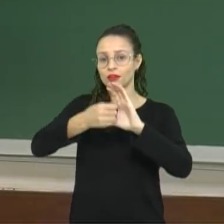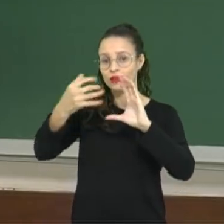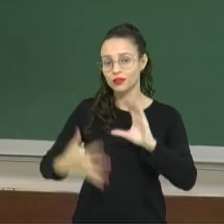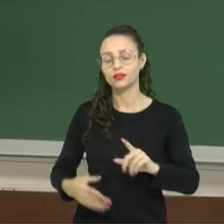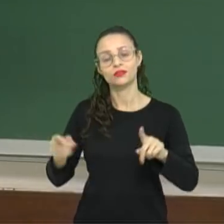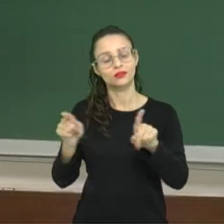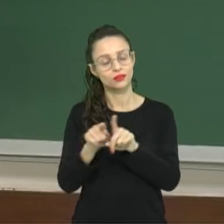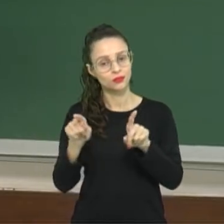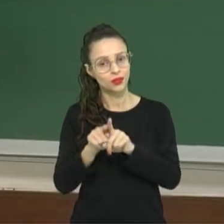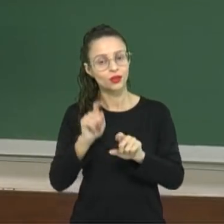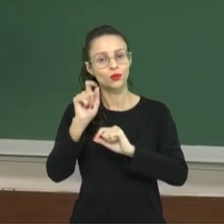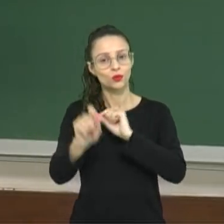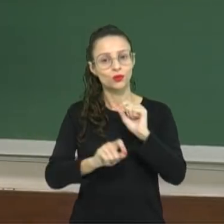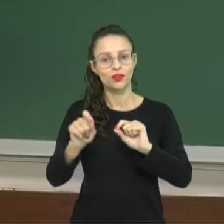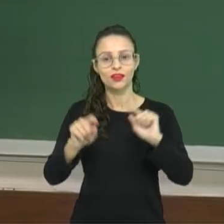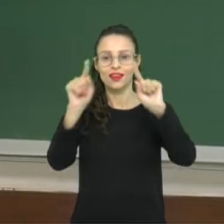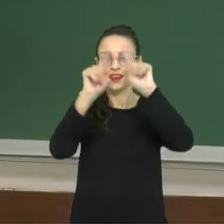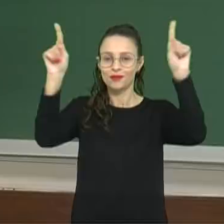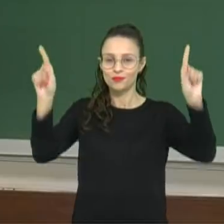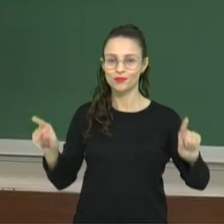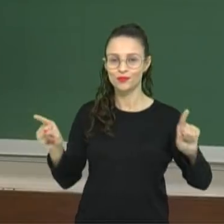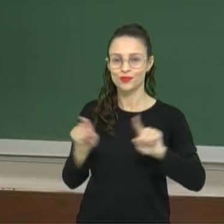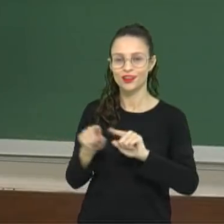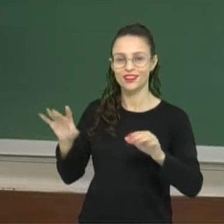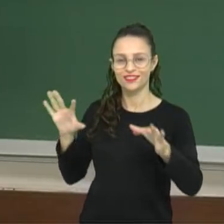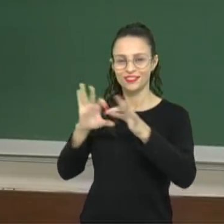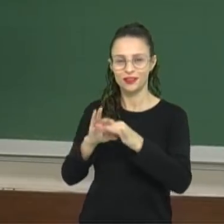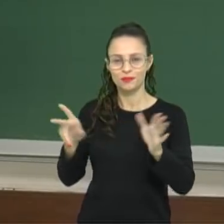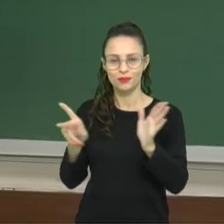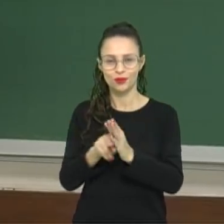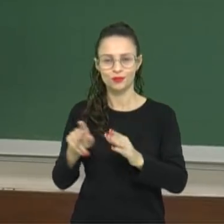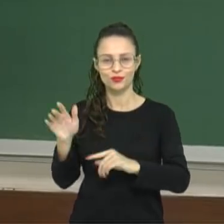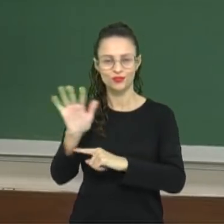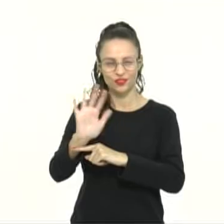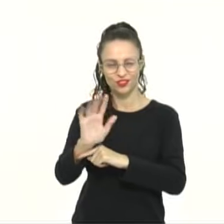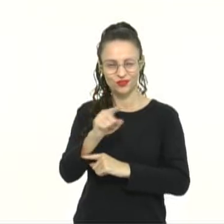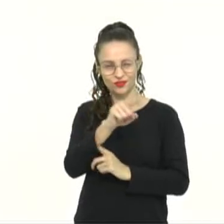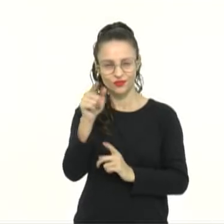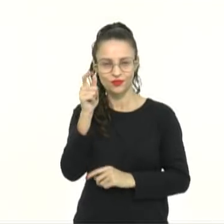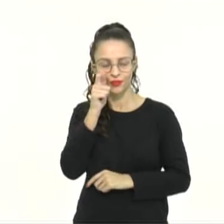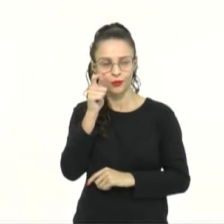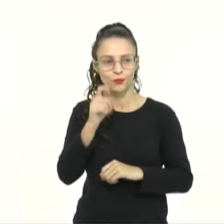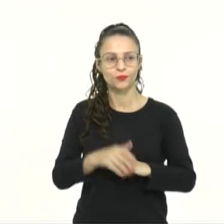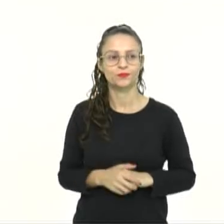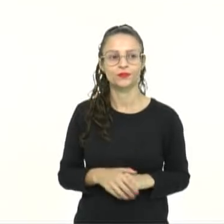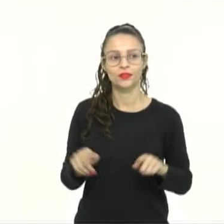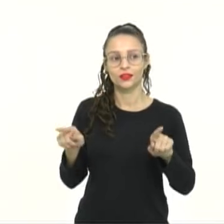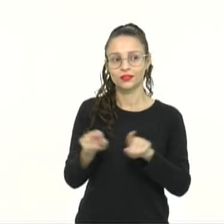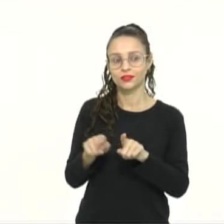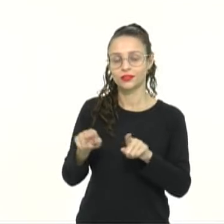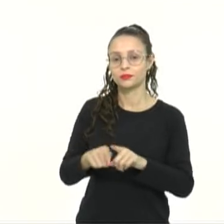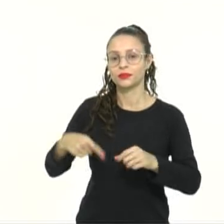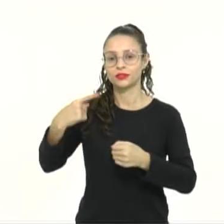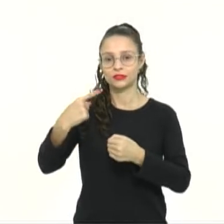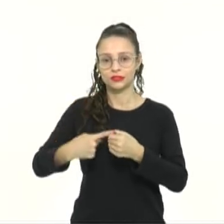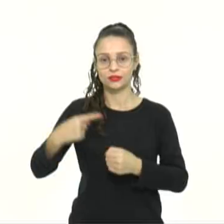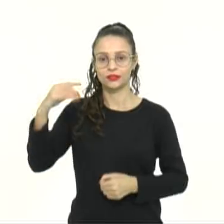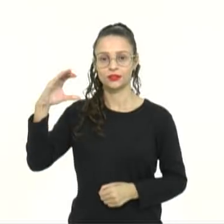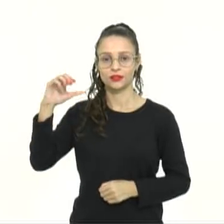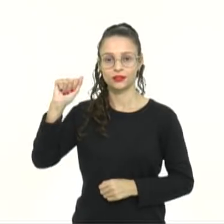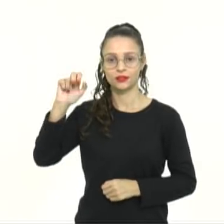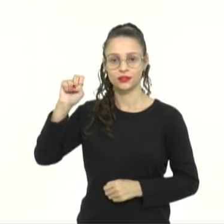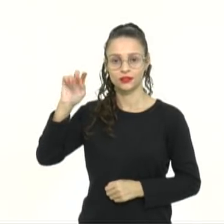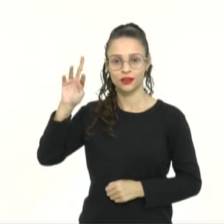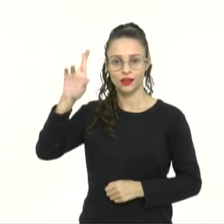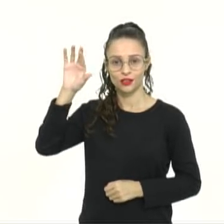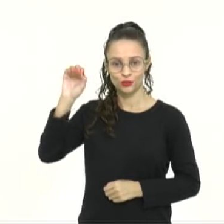inclusive também era o mural lá que fazia parte do nosso vídeo, né? E aí aqui a cidade de Castro também, que está ali na